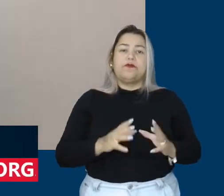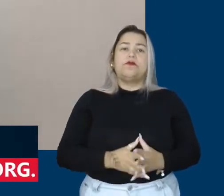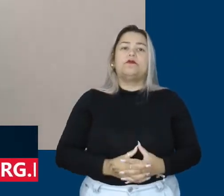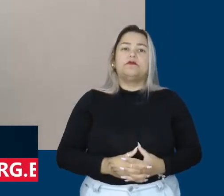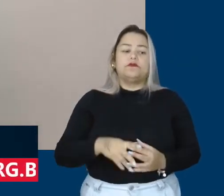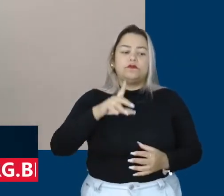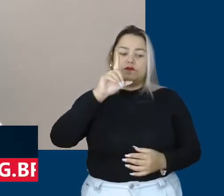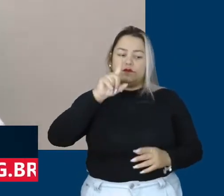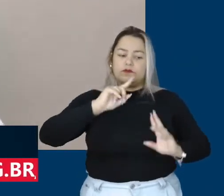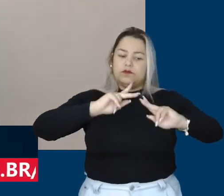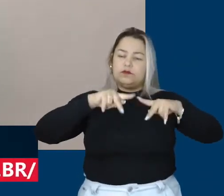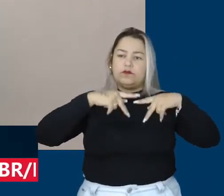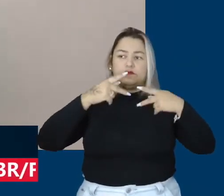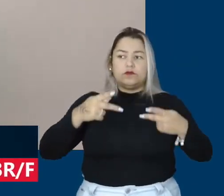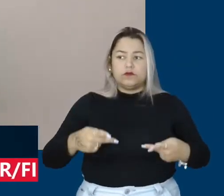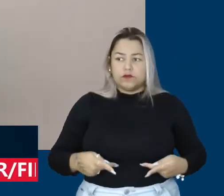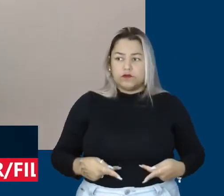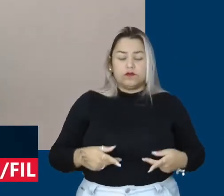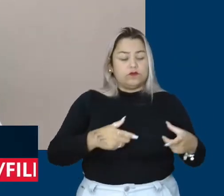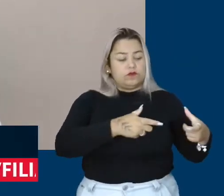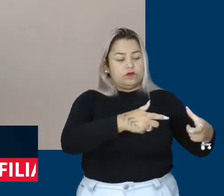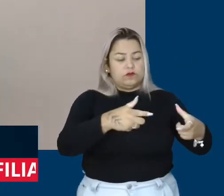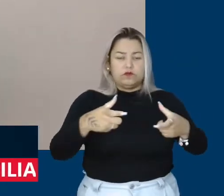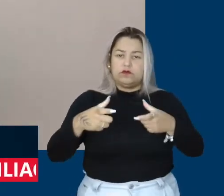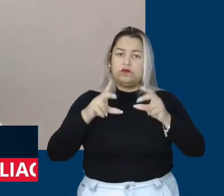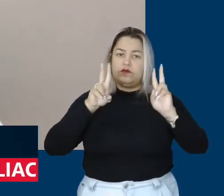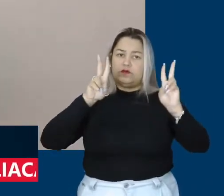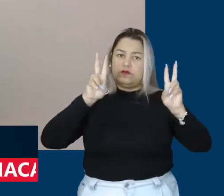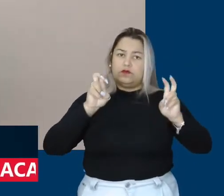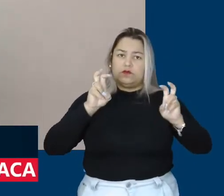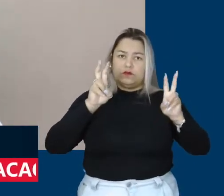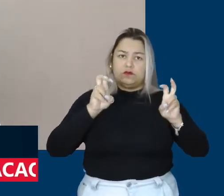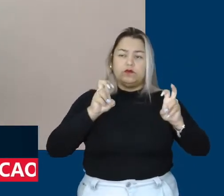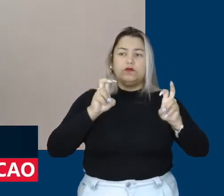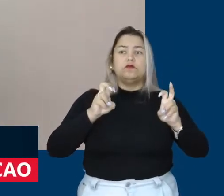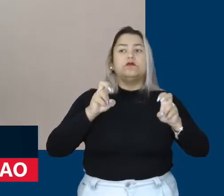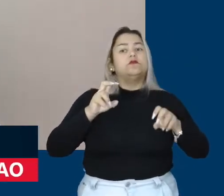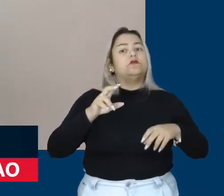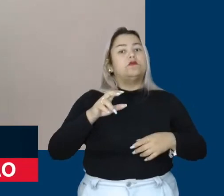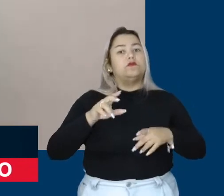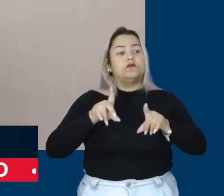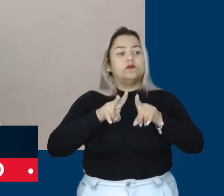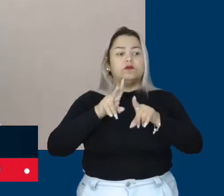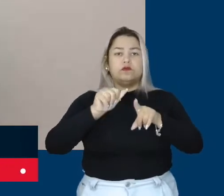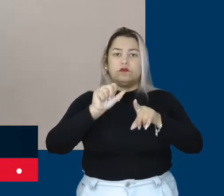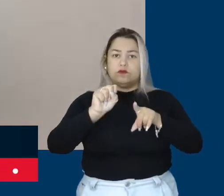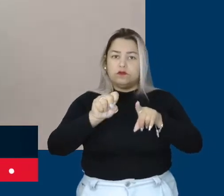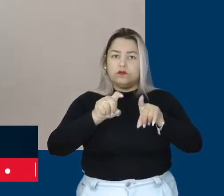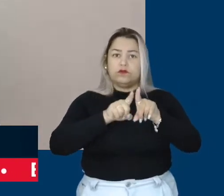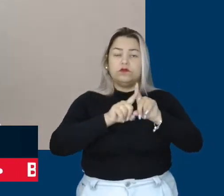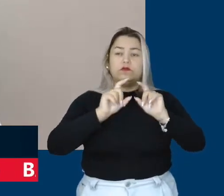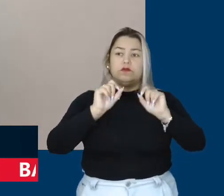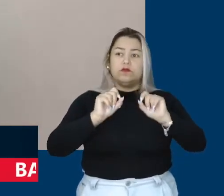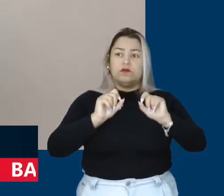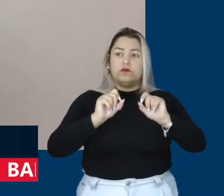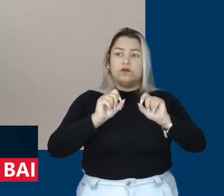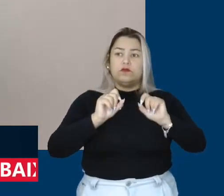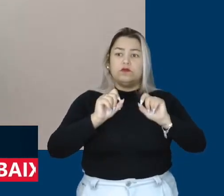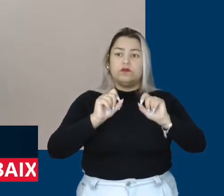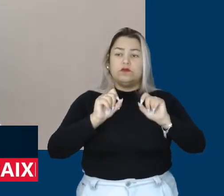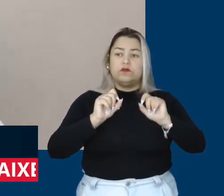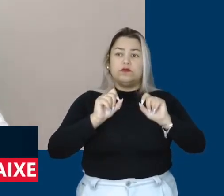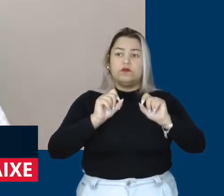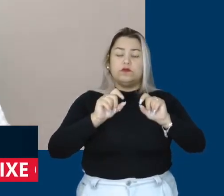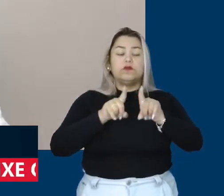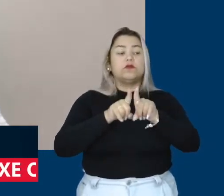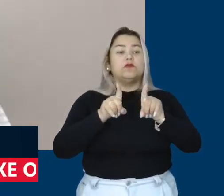ação humana sobre as áreas, né, sobre, né, as matas, né, a destruição das matas, e também,